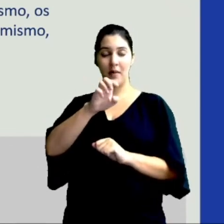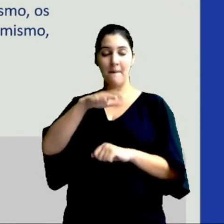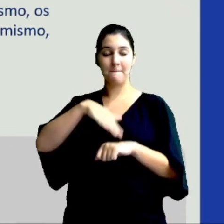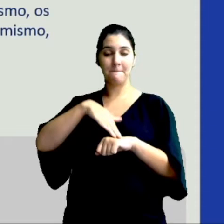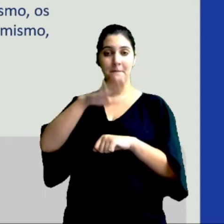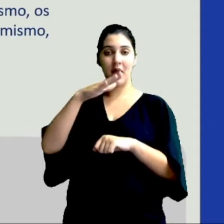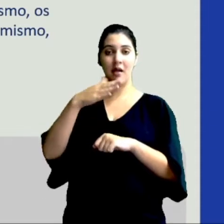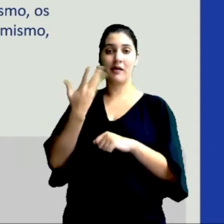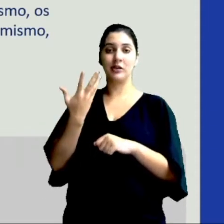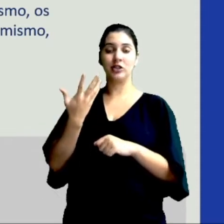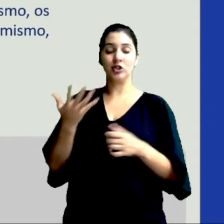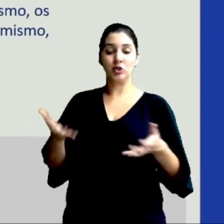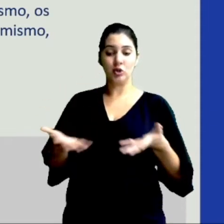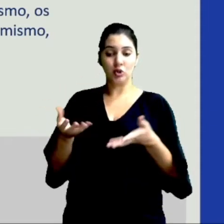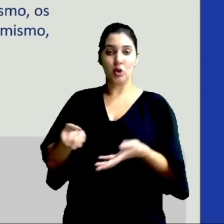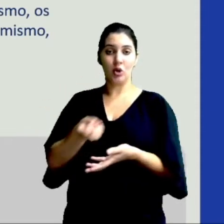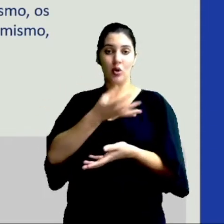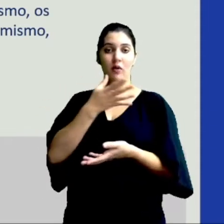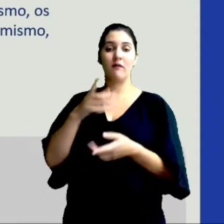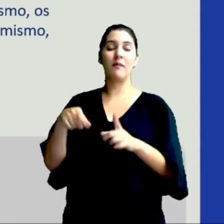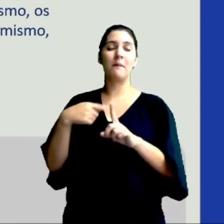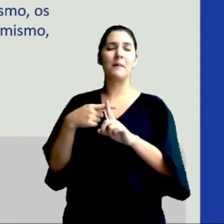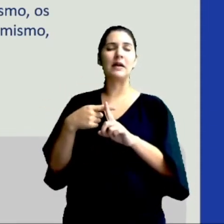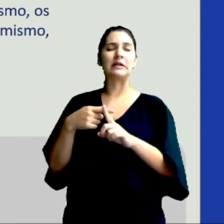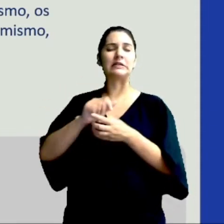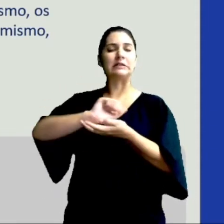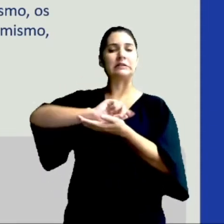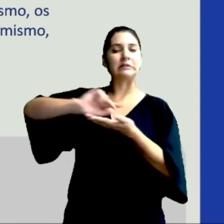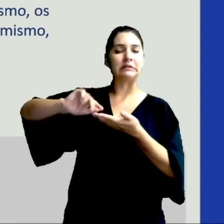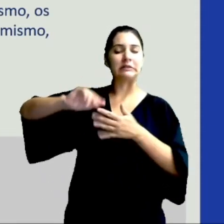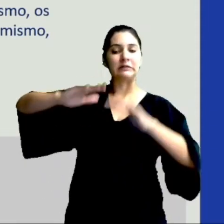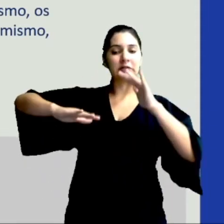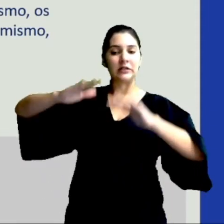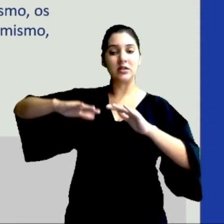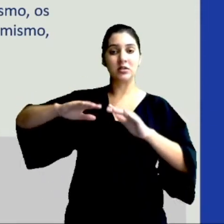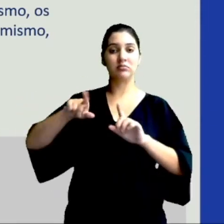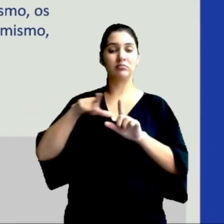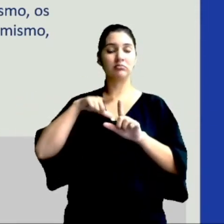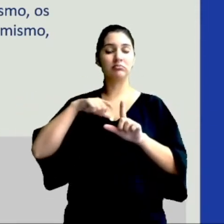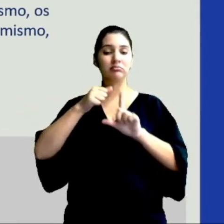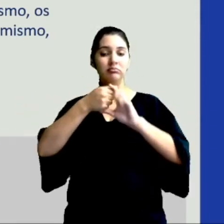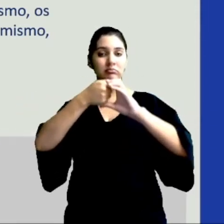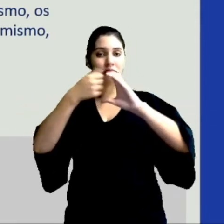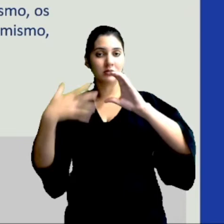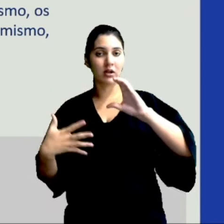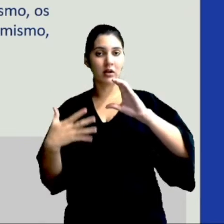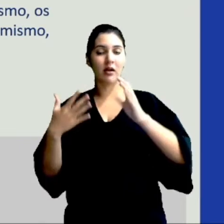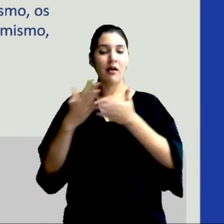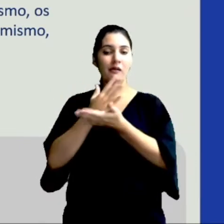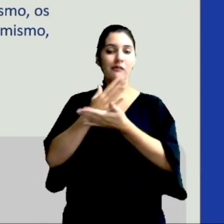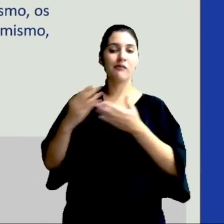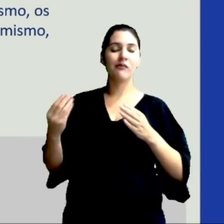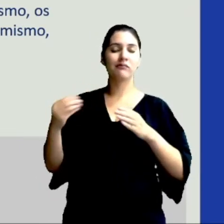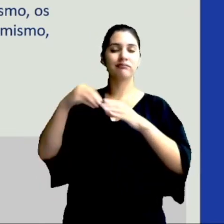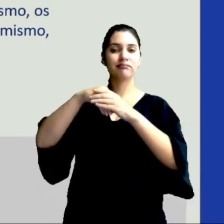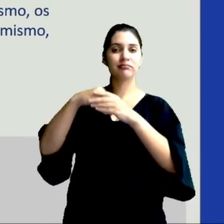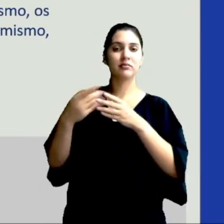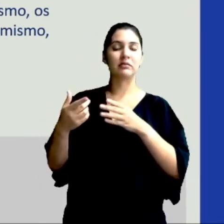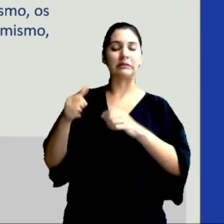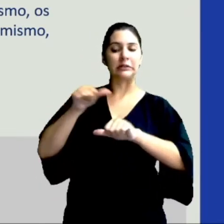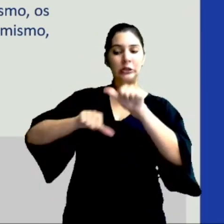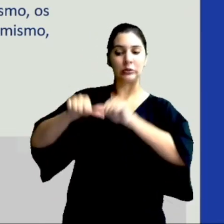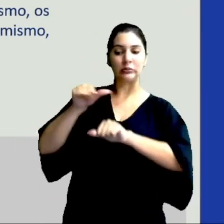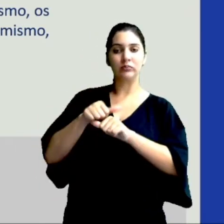geralmente ela fala mais em dialeto, né, vai ter cada uma característica, né, né, alguma coisa que vai ser agregada, que vai ser